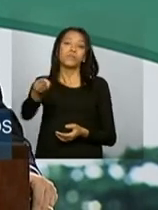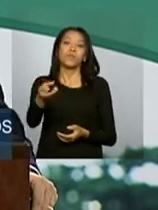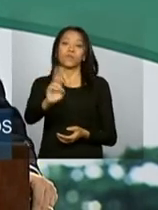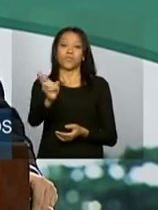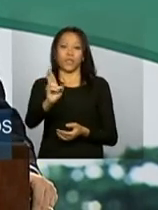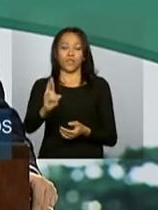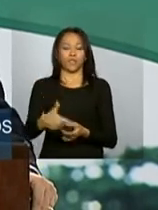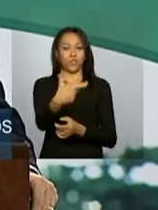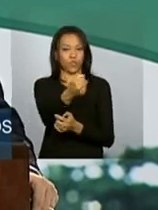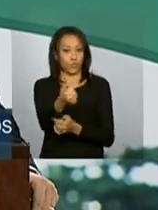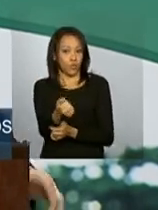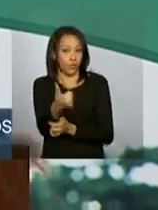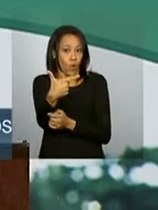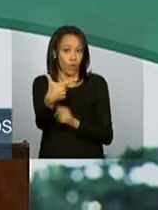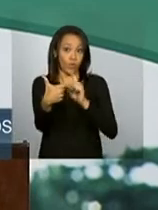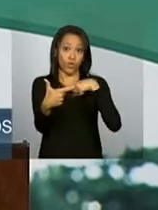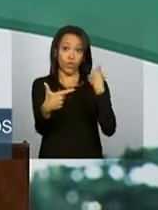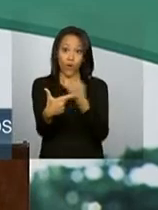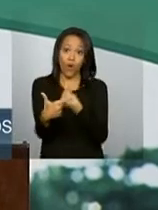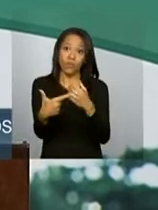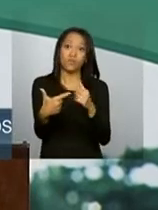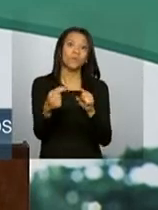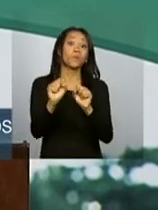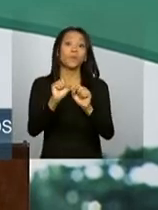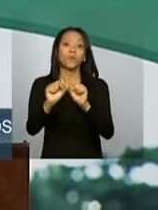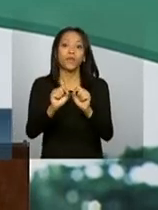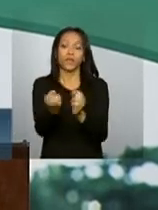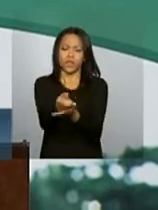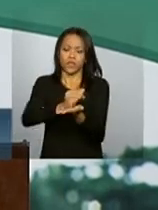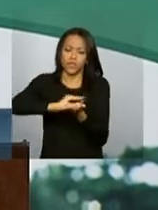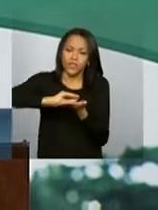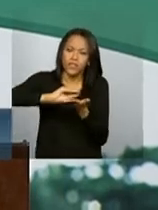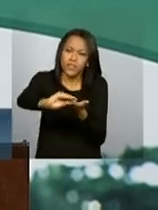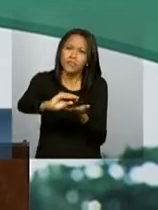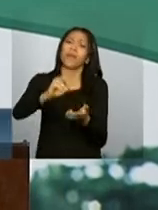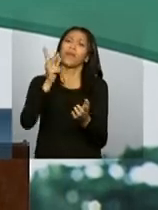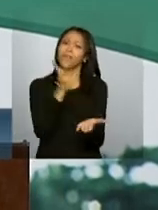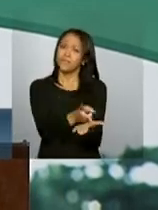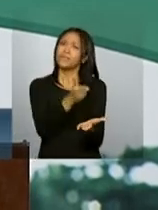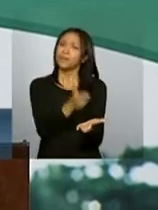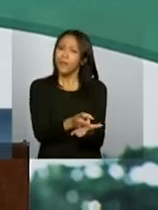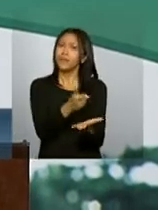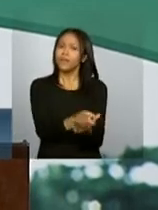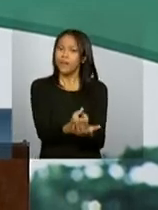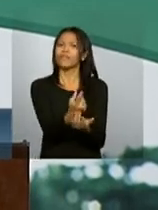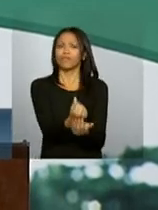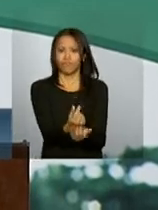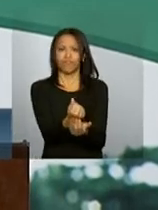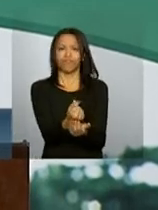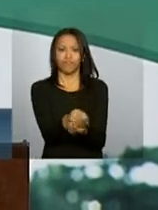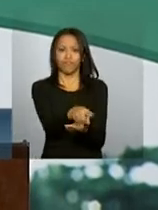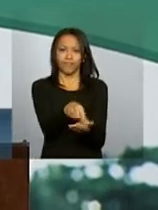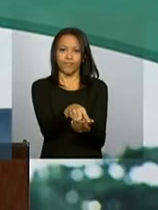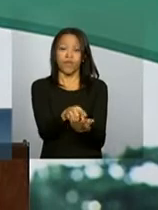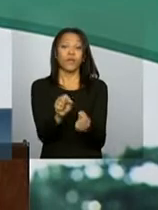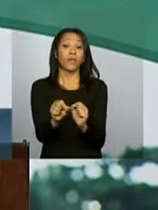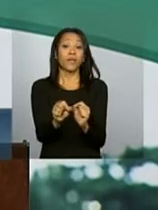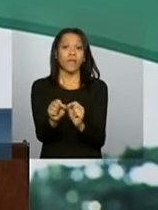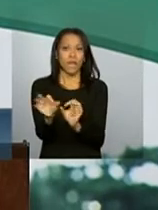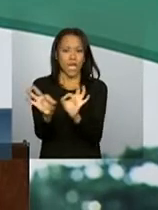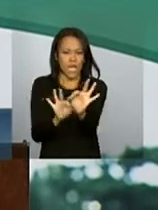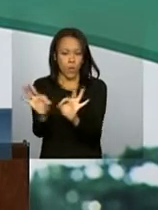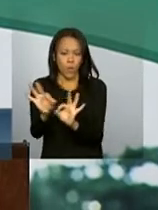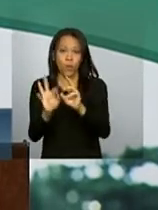Em 2012, nós praticamente investimos esses mesmos recursos em elaboração